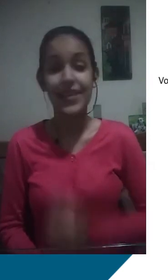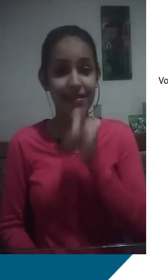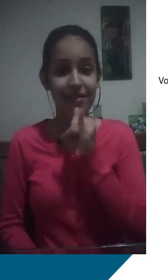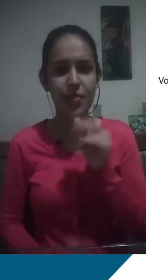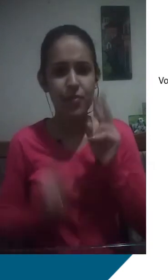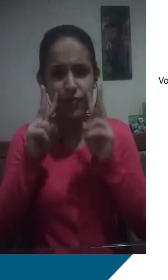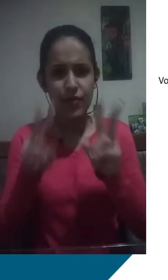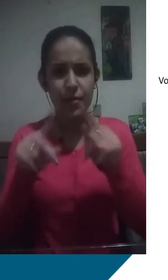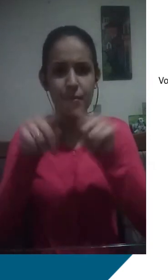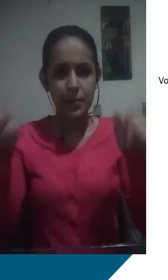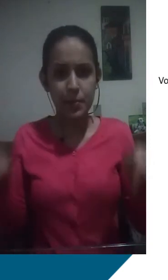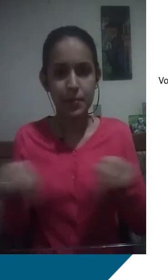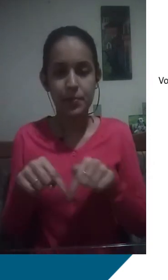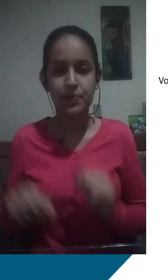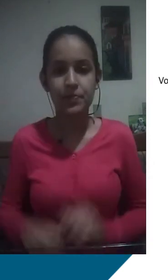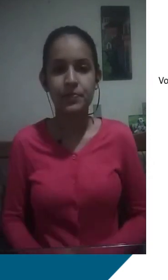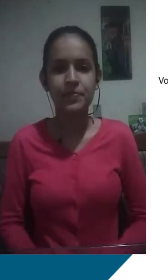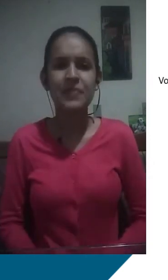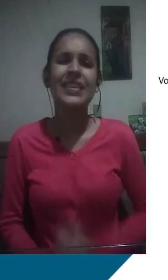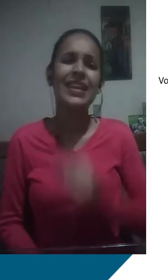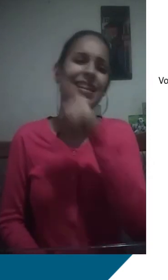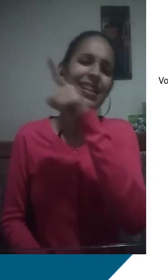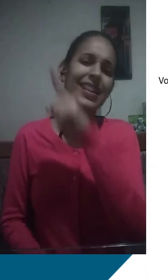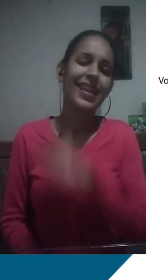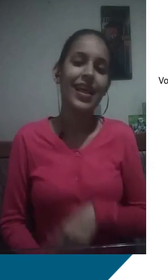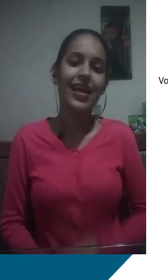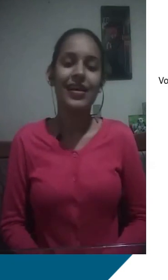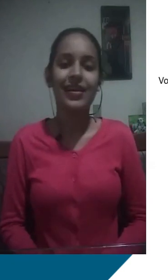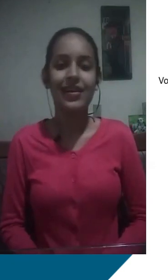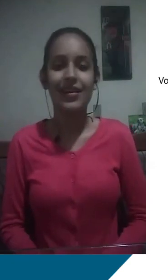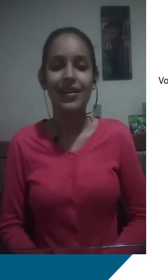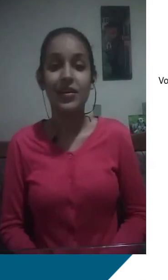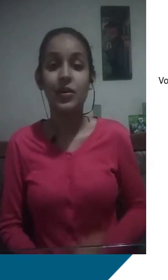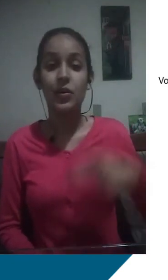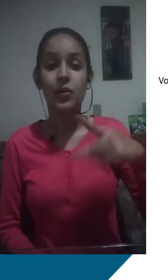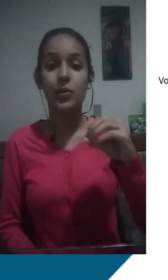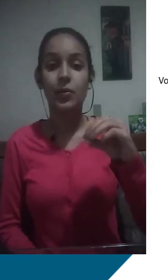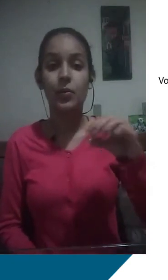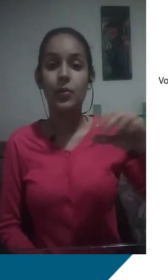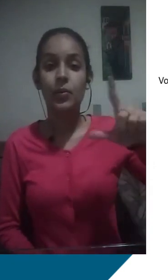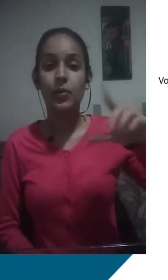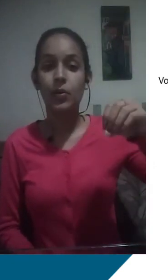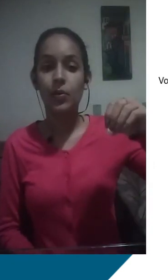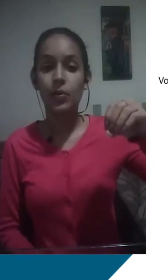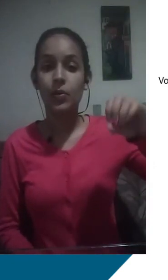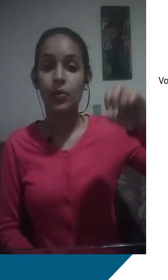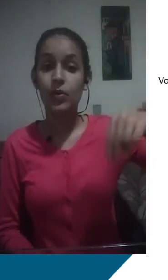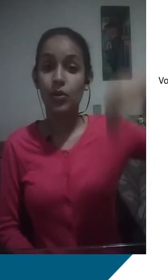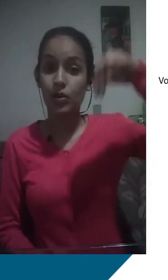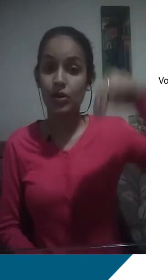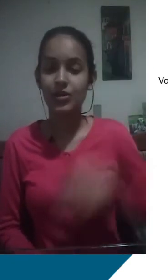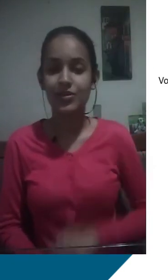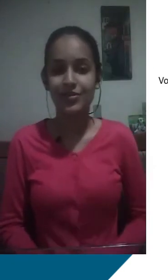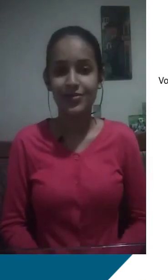no Polo Norte a gente tem lagos congelados e eles só congelam a parte de cima. Por quê? Eles